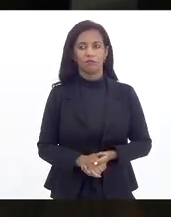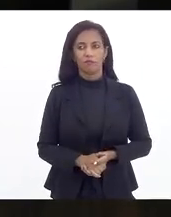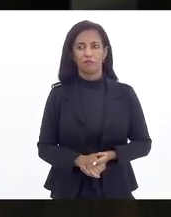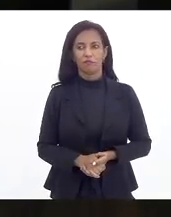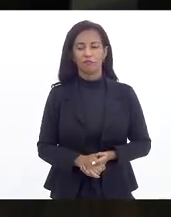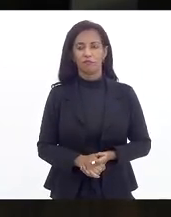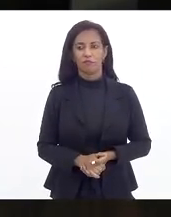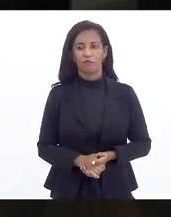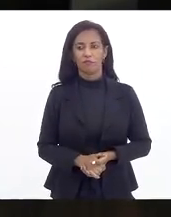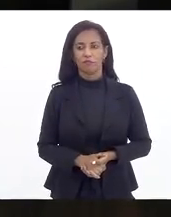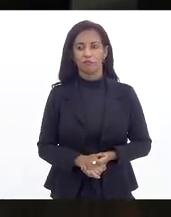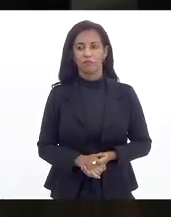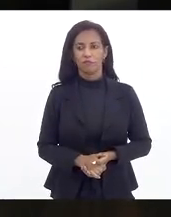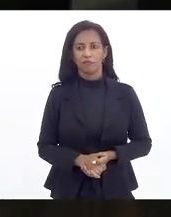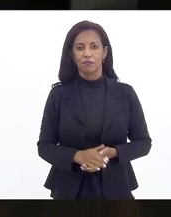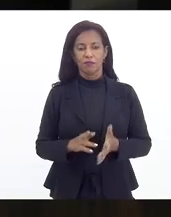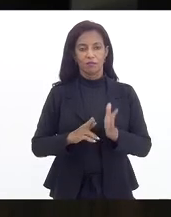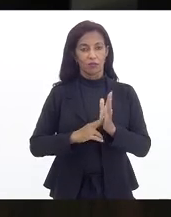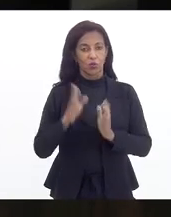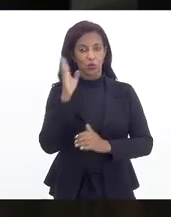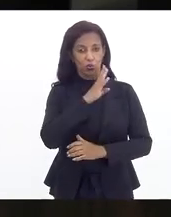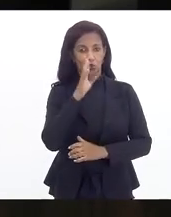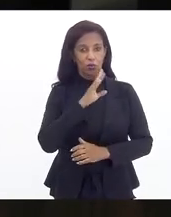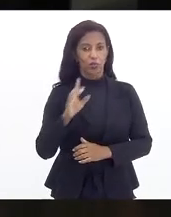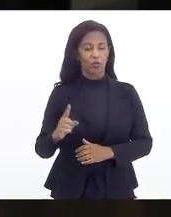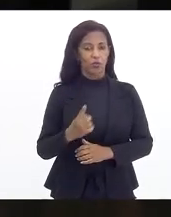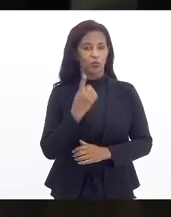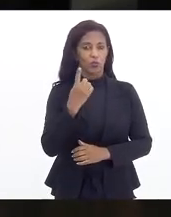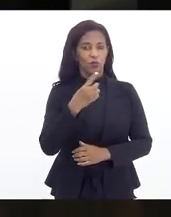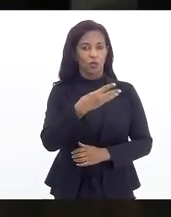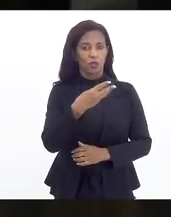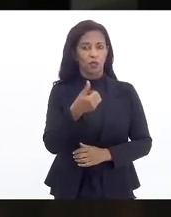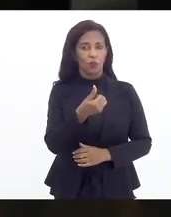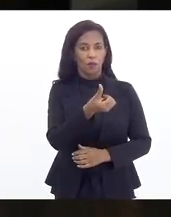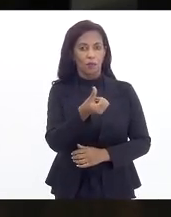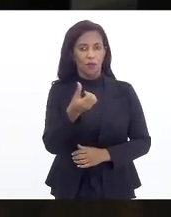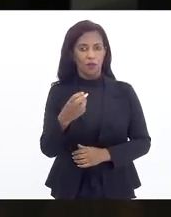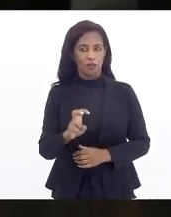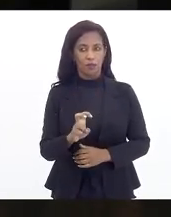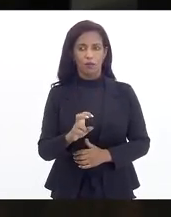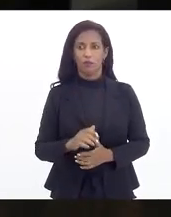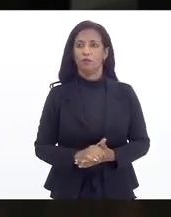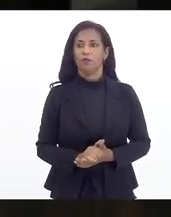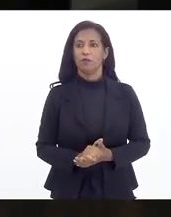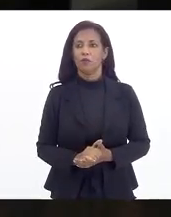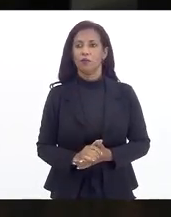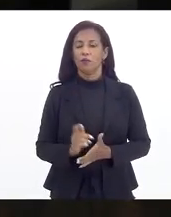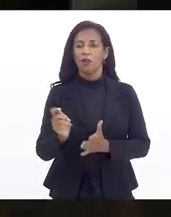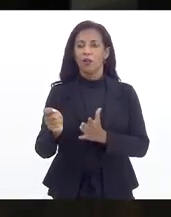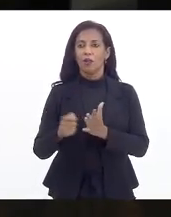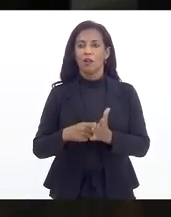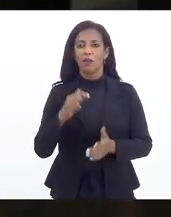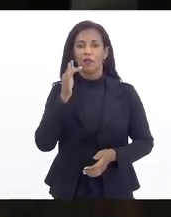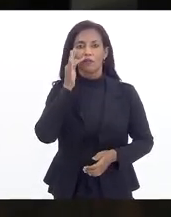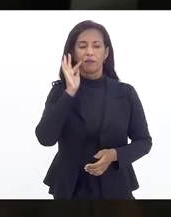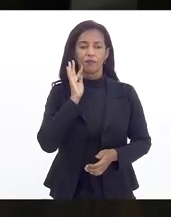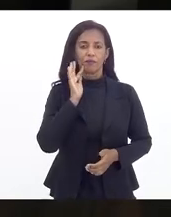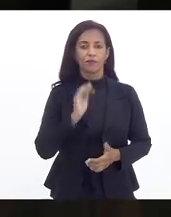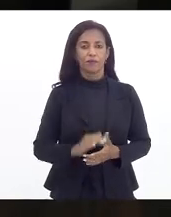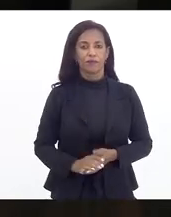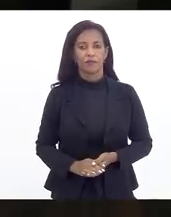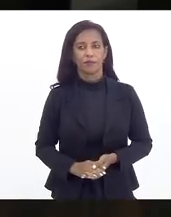vai autógrafo. Em regime de urgência, em discussão única, projeto de lei 3165 de 20, de autoria do deputado Flávio